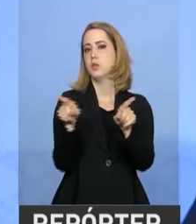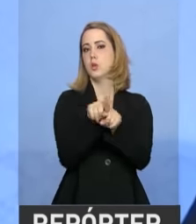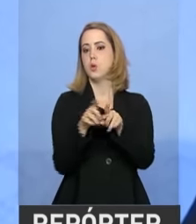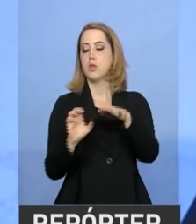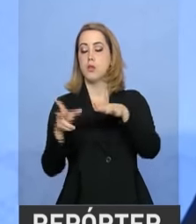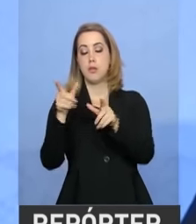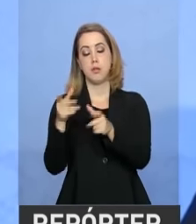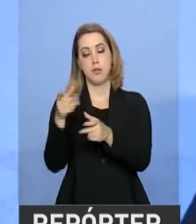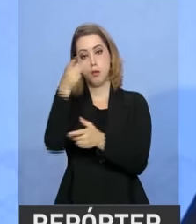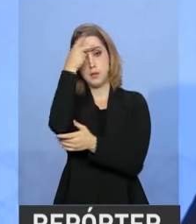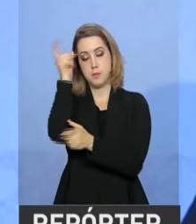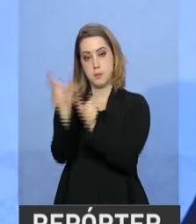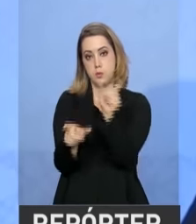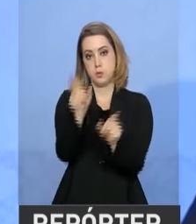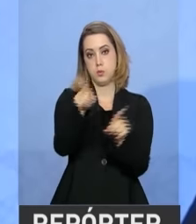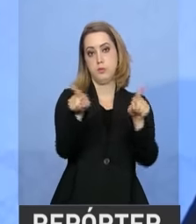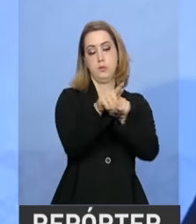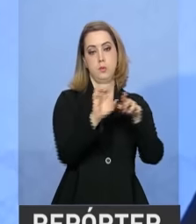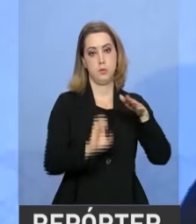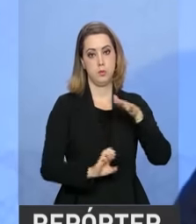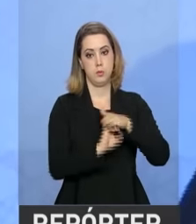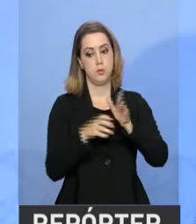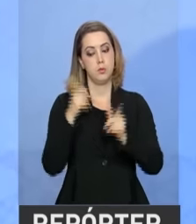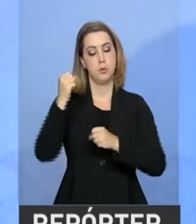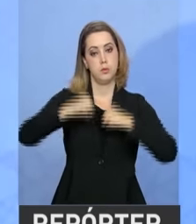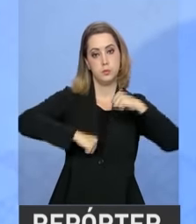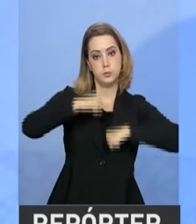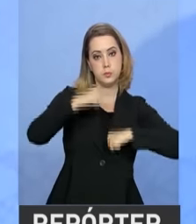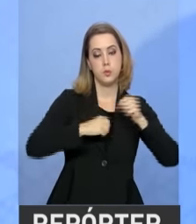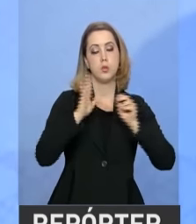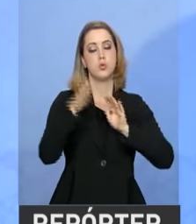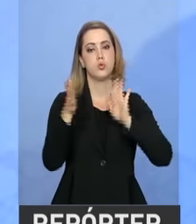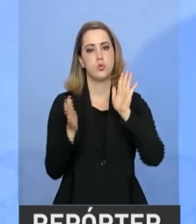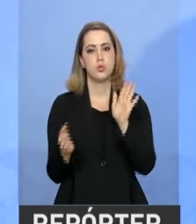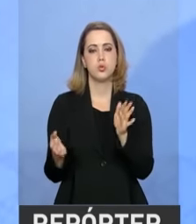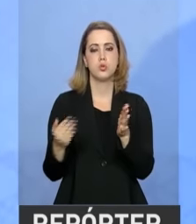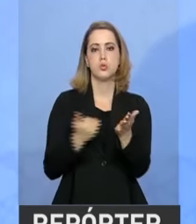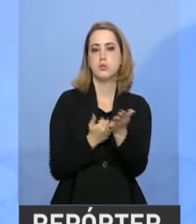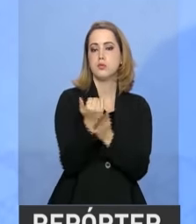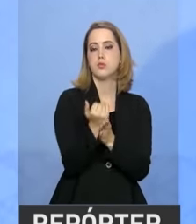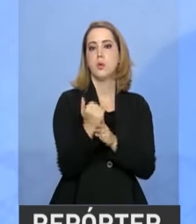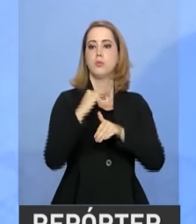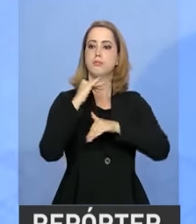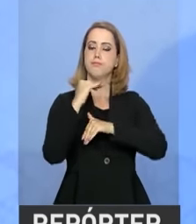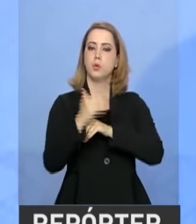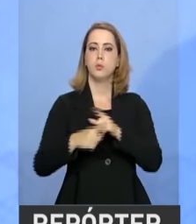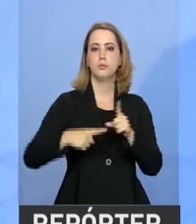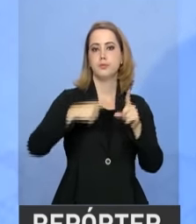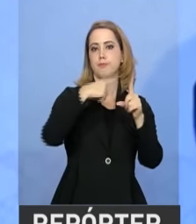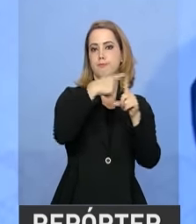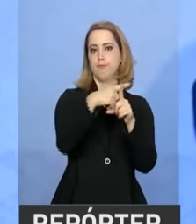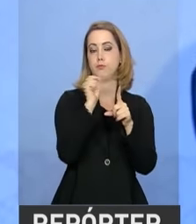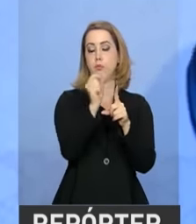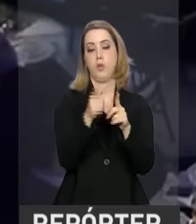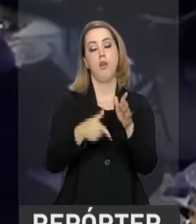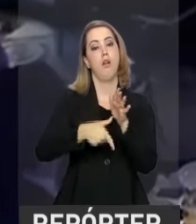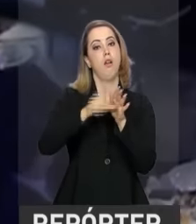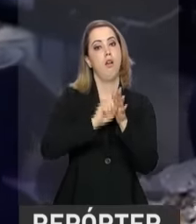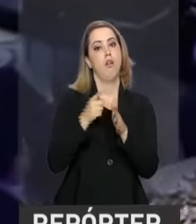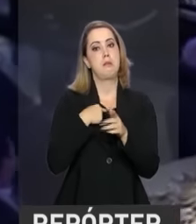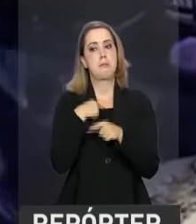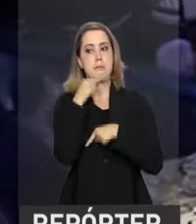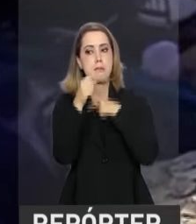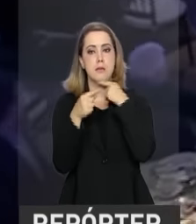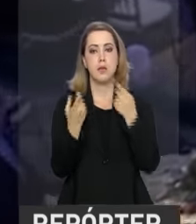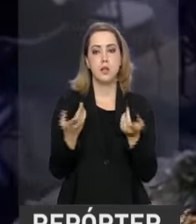do consumidor quanto do setor produtivo, já dão sinais positivos. A trégua da insegurança